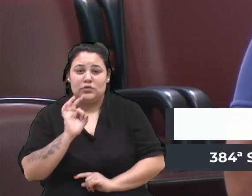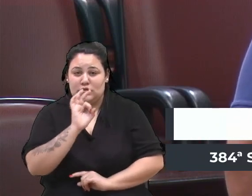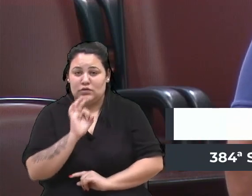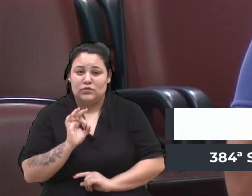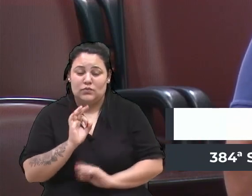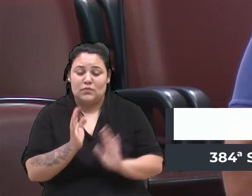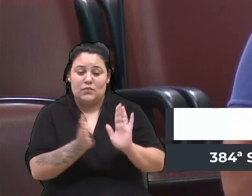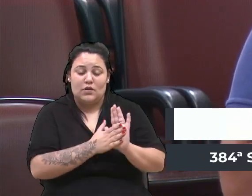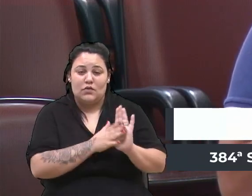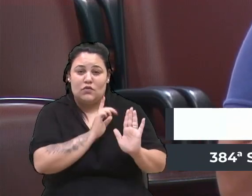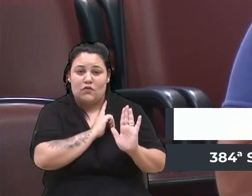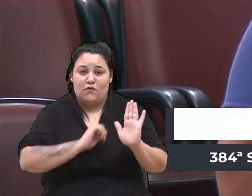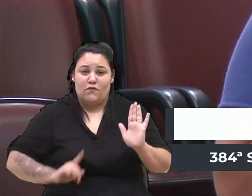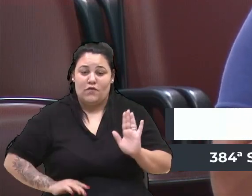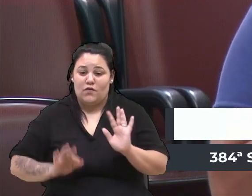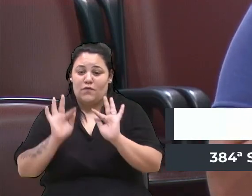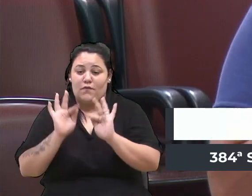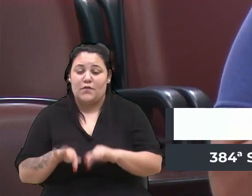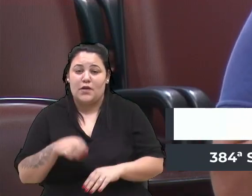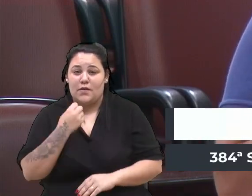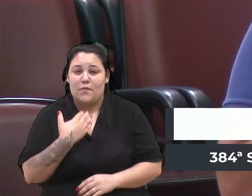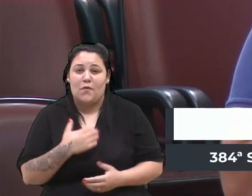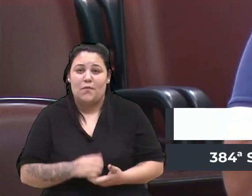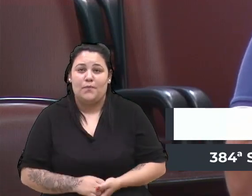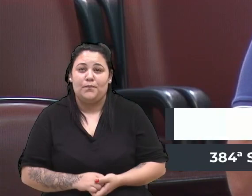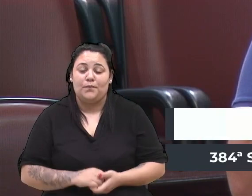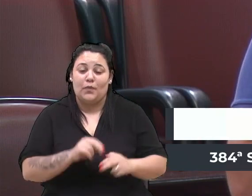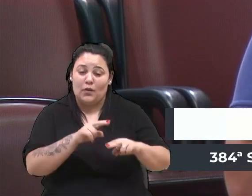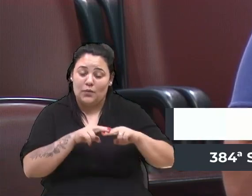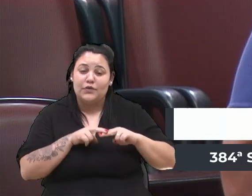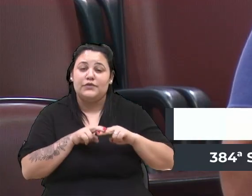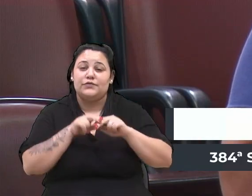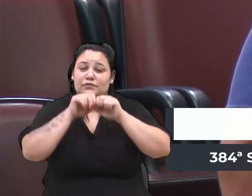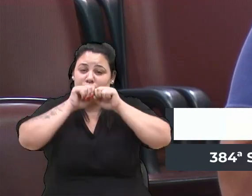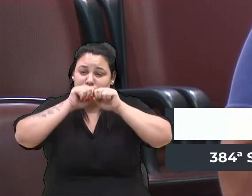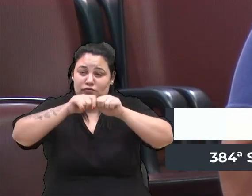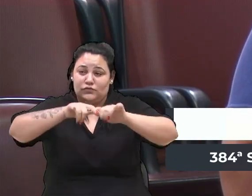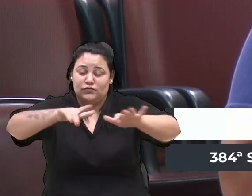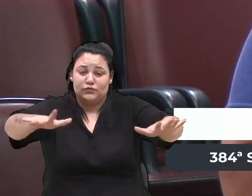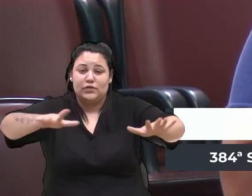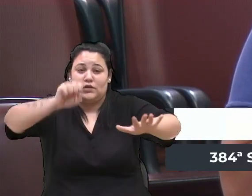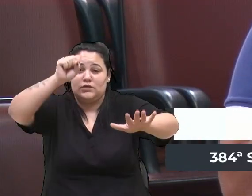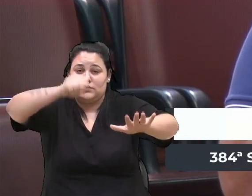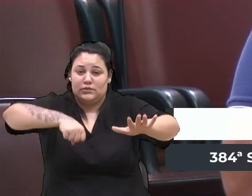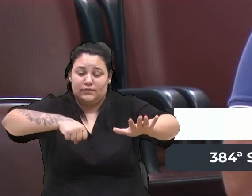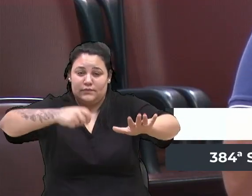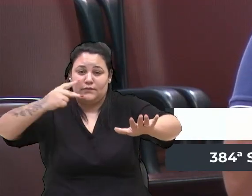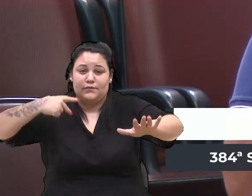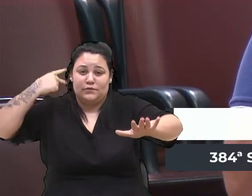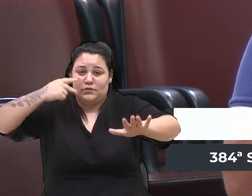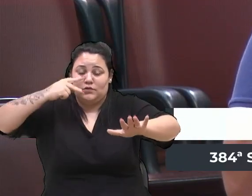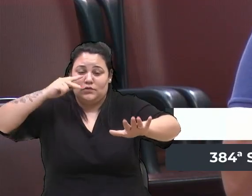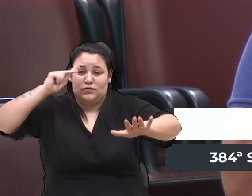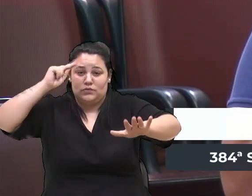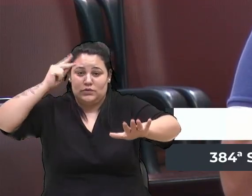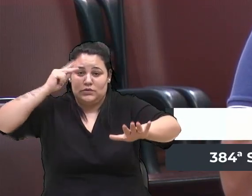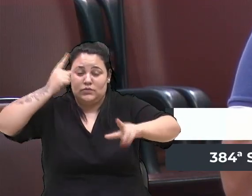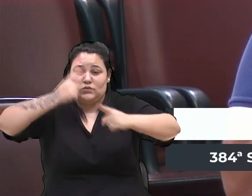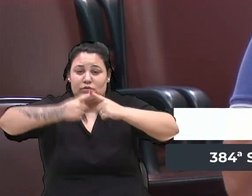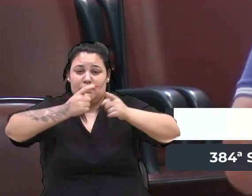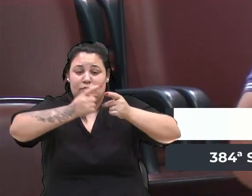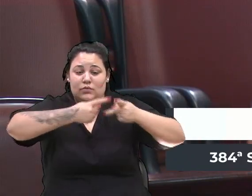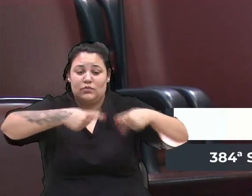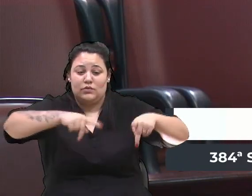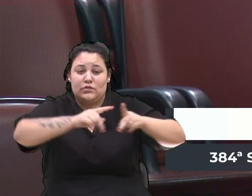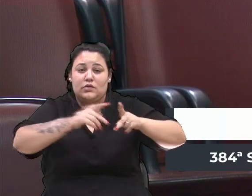bom. É por isso que eu acho que até a questão de marketing tem que ser divulgado, vereador Ues, para que a população fique sabendo, porque senão é